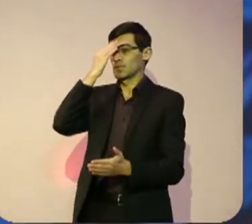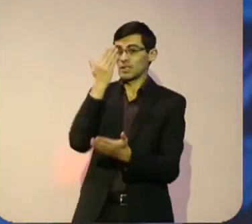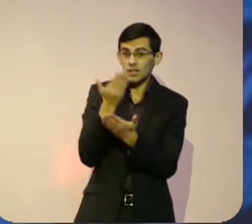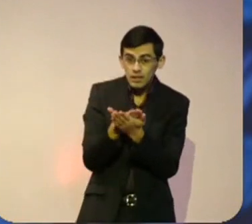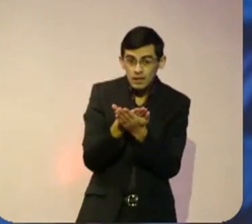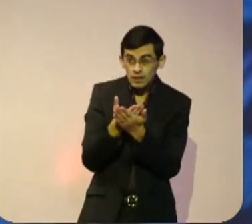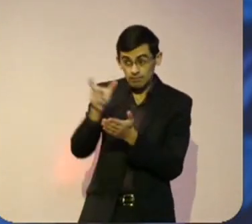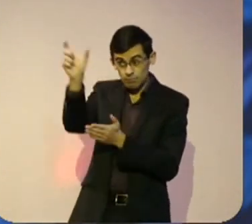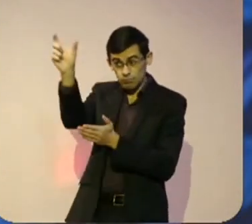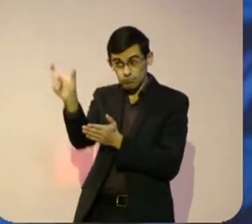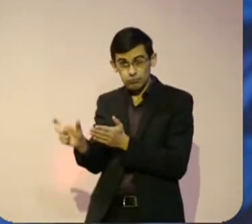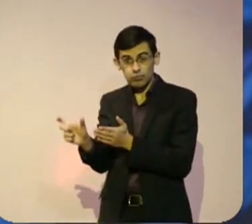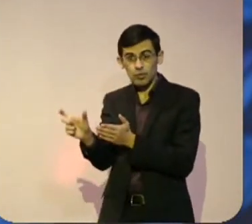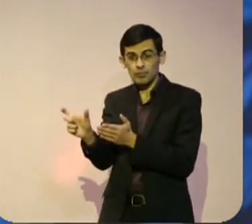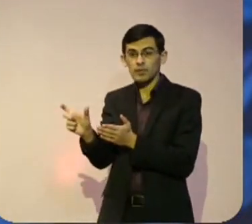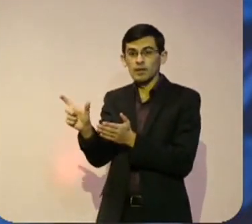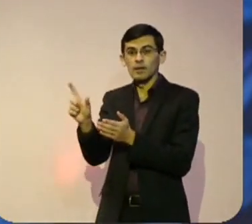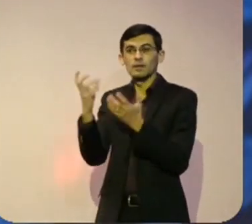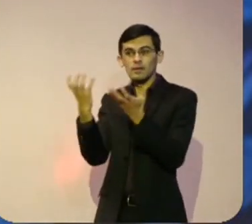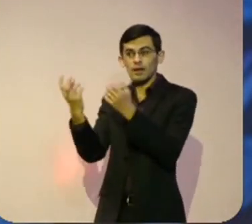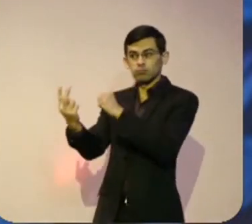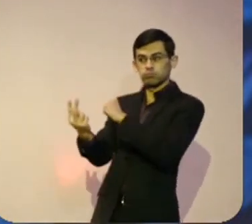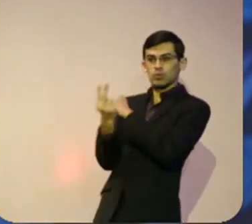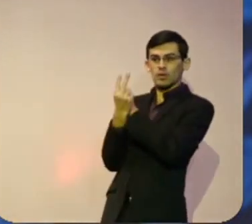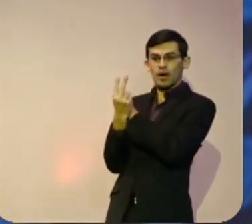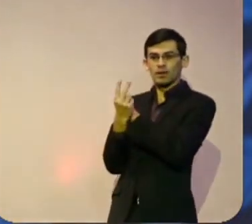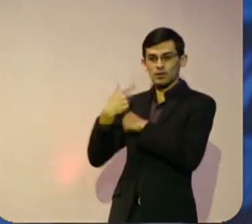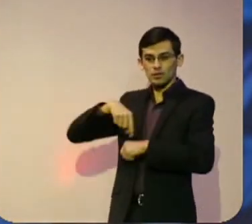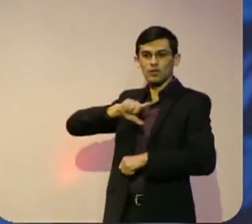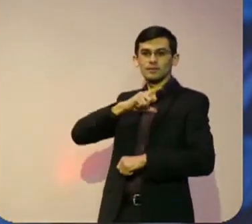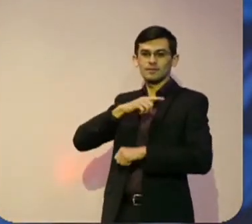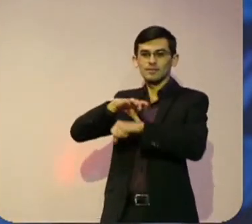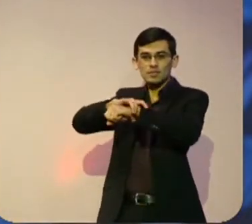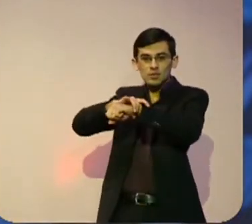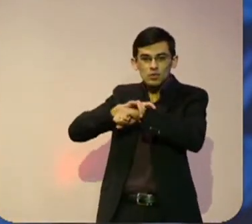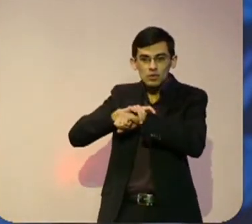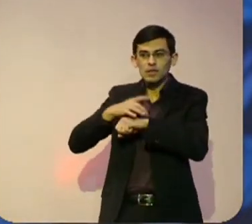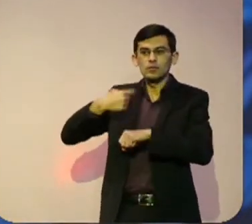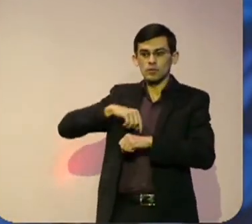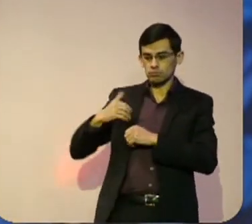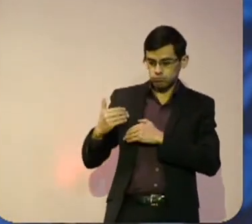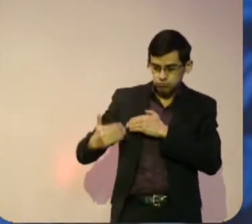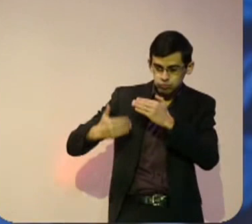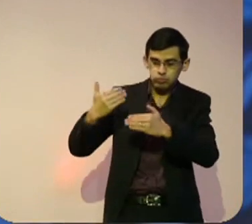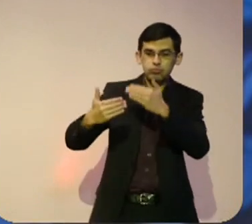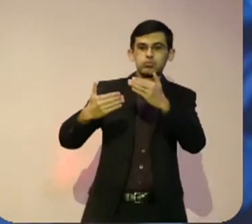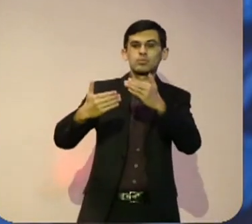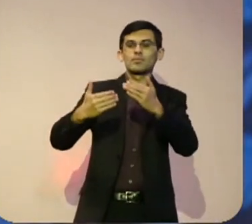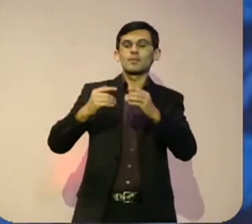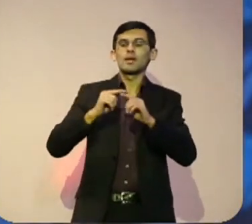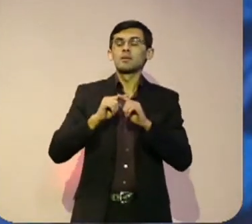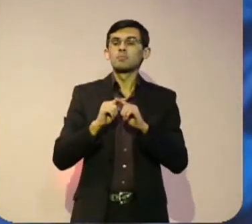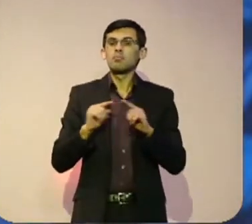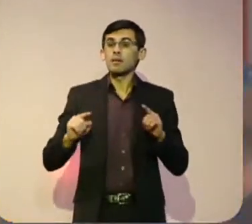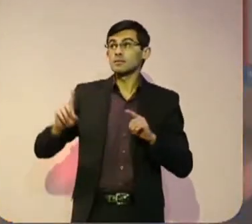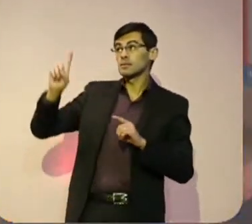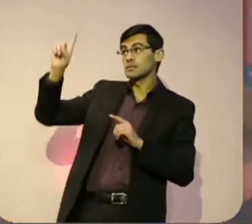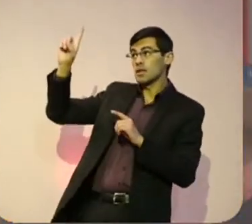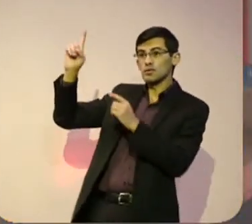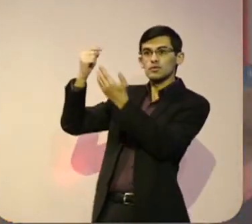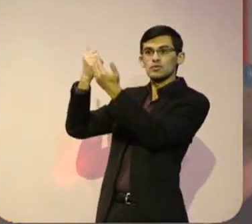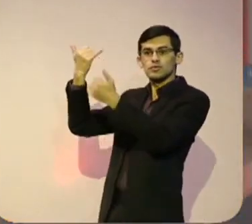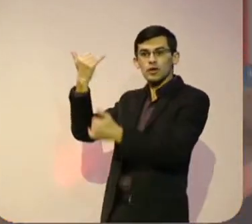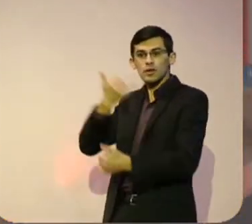que aquela pessoa quer o nosso bem, que nós estaremos seguros, que nós vamos prosseguir para a vida. E Deus aqui está